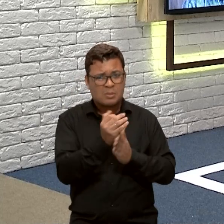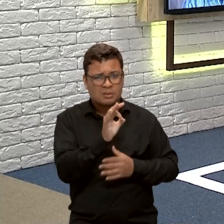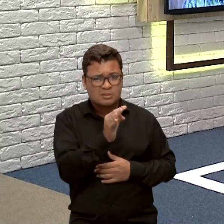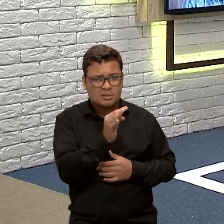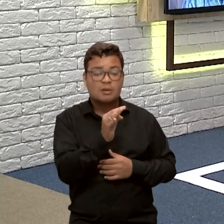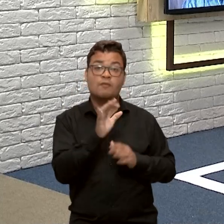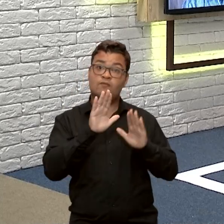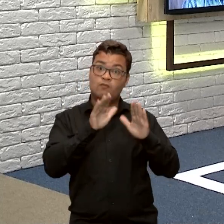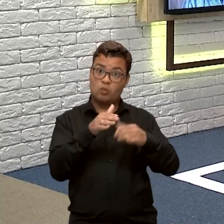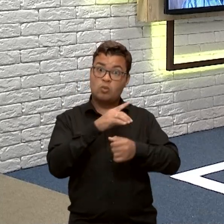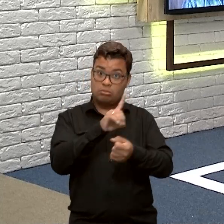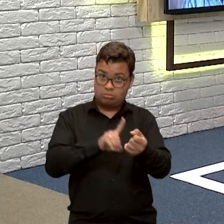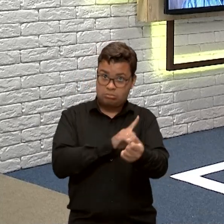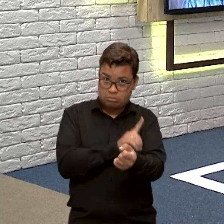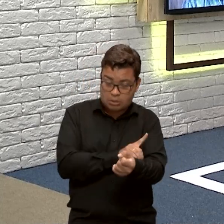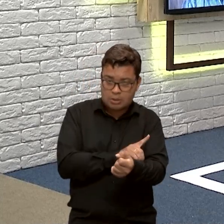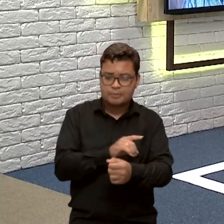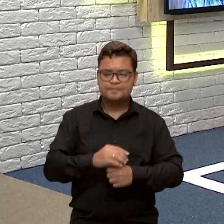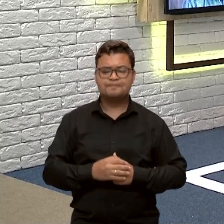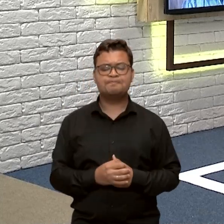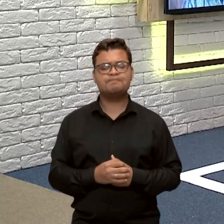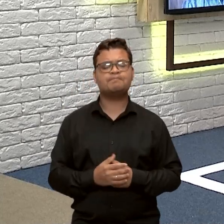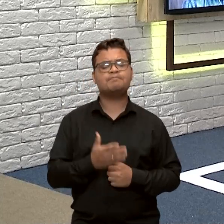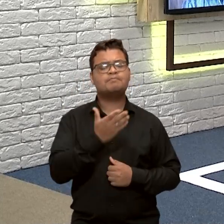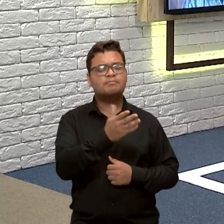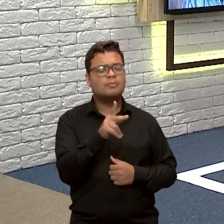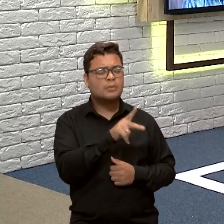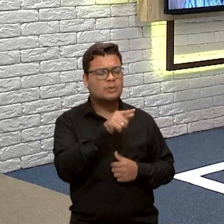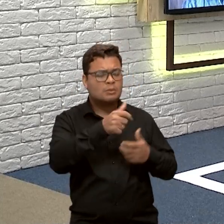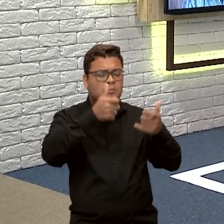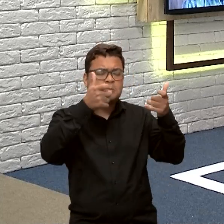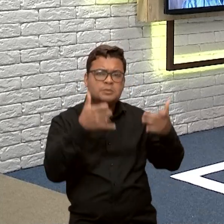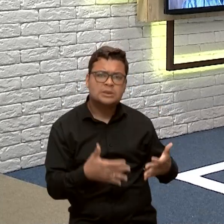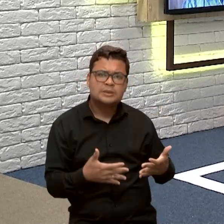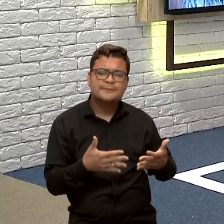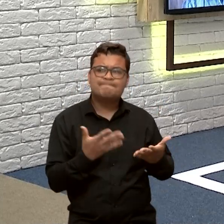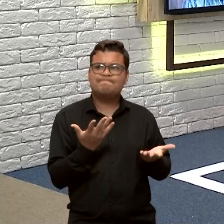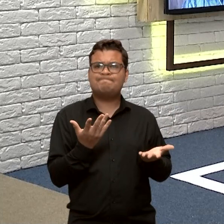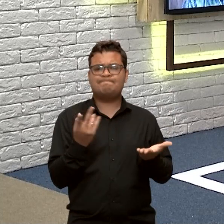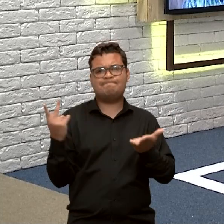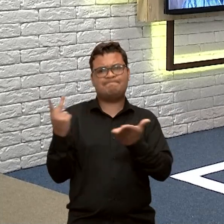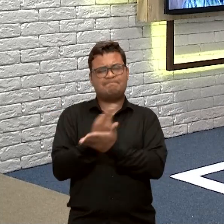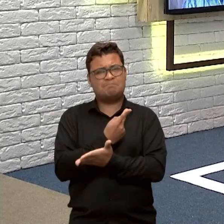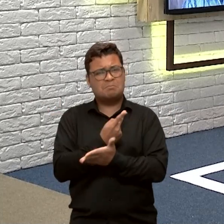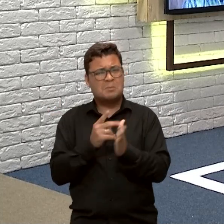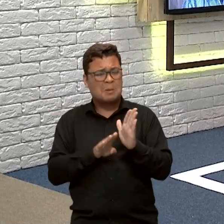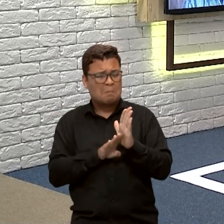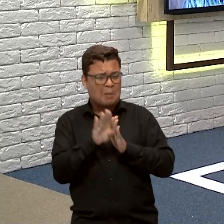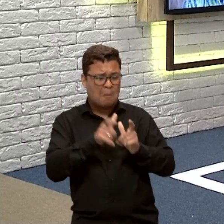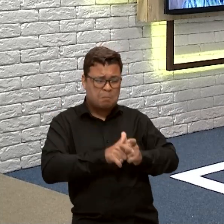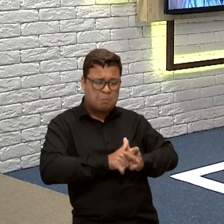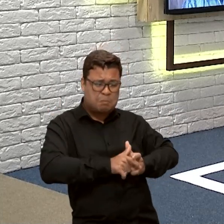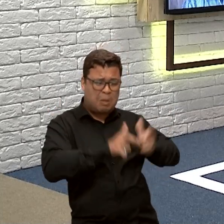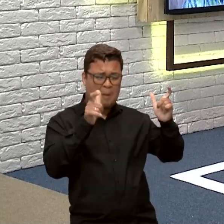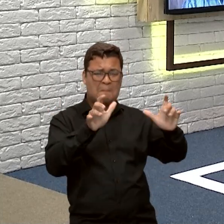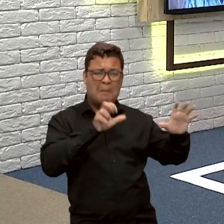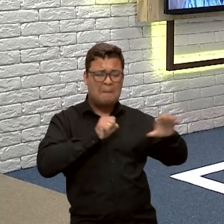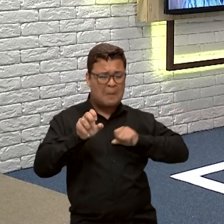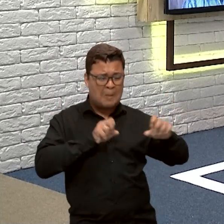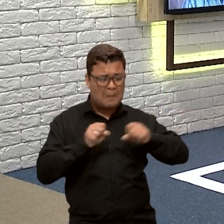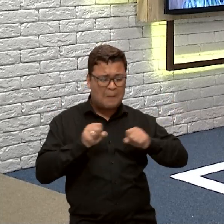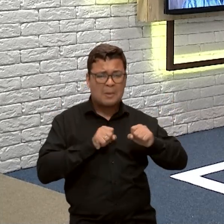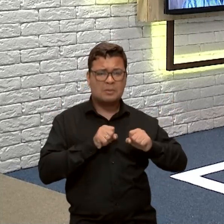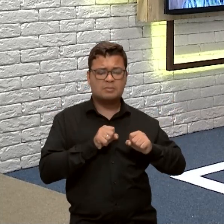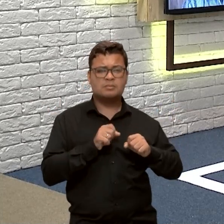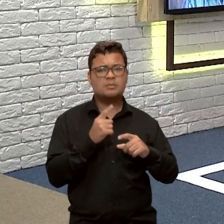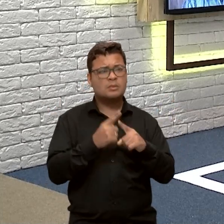Saúde, mas há um aumento aí de mais de 300% de 2021 para 2022 na ocorrência principalmente